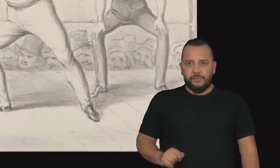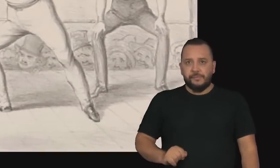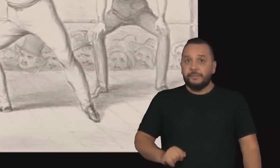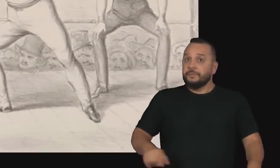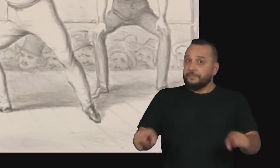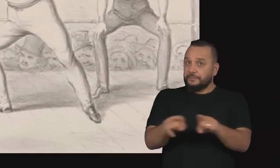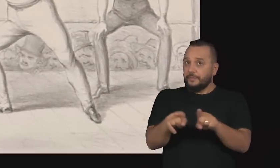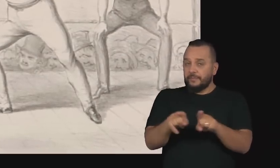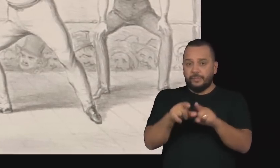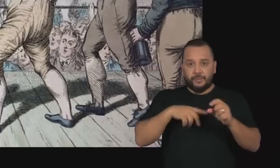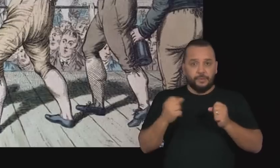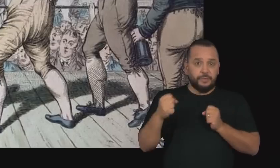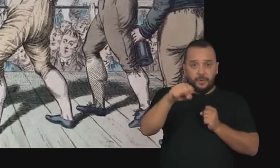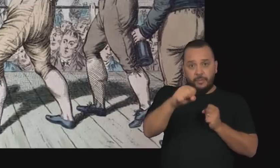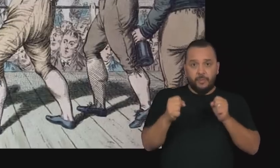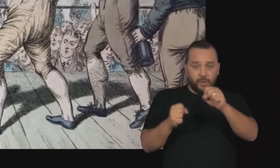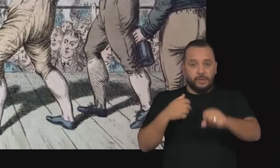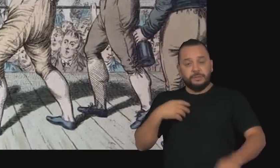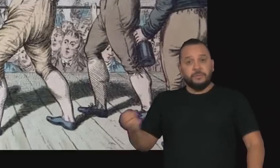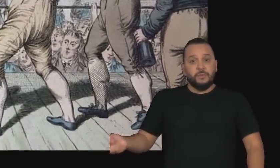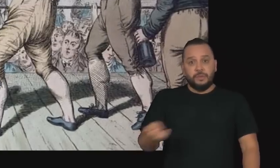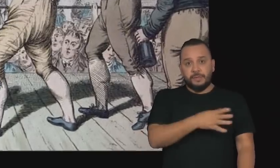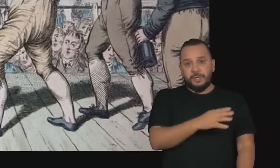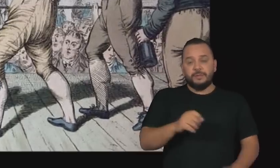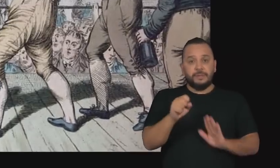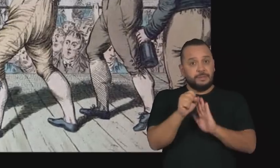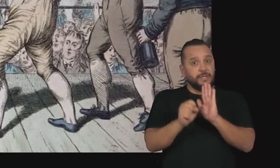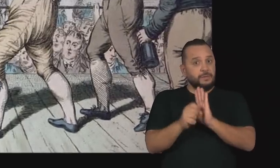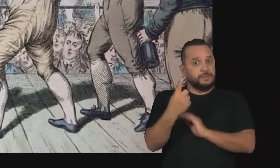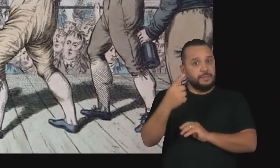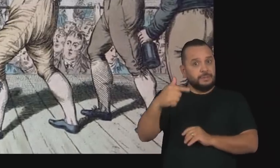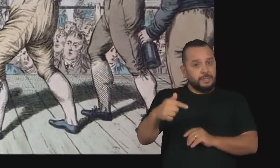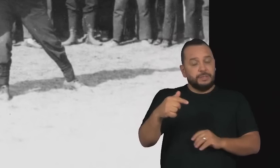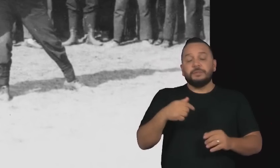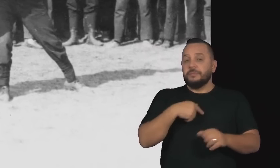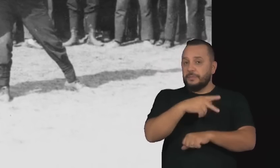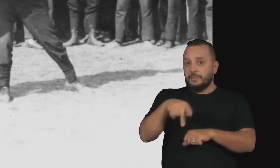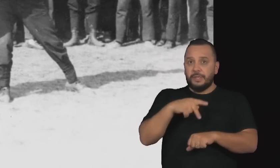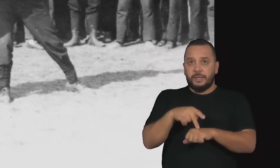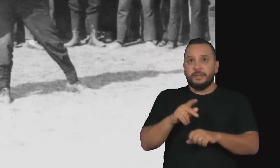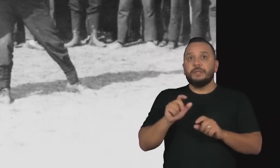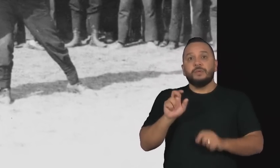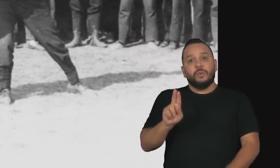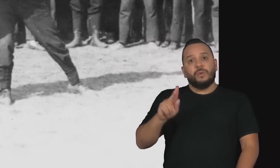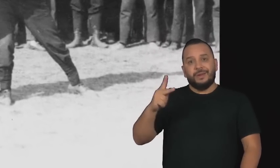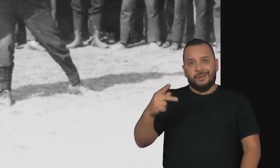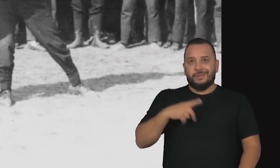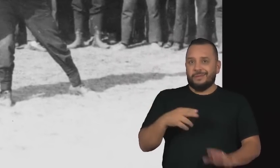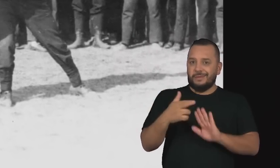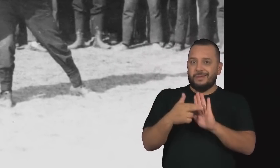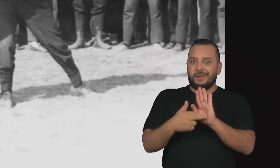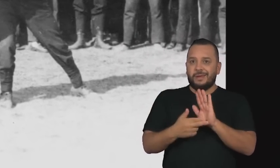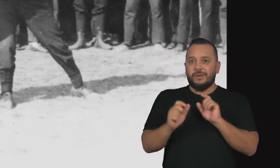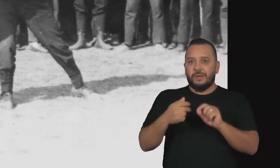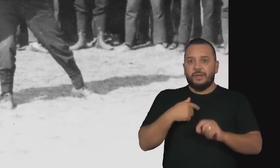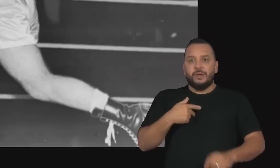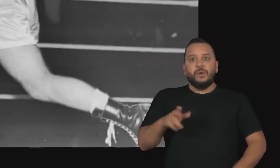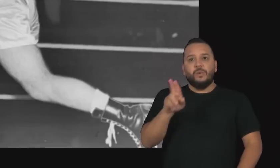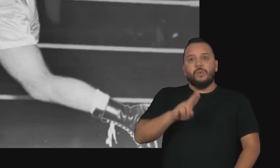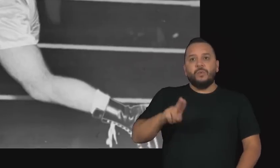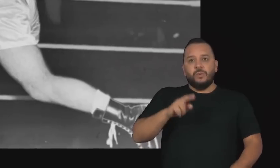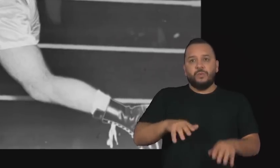do boxe ocorreu no século XVII, no Reino Unido, com a formalização de regras como o uso de